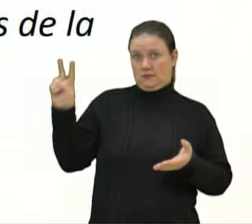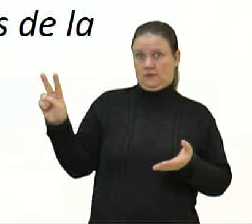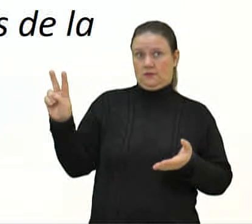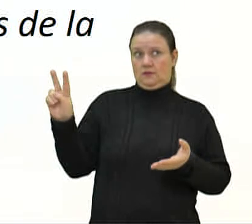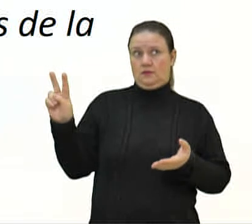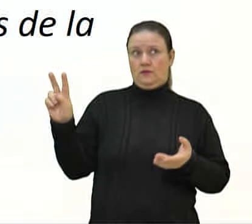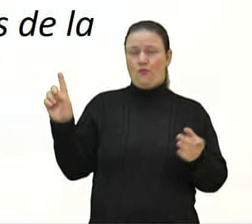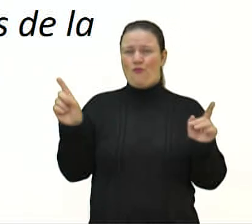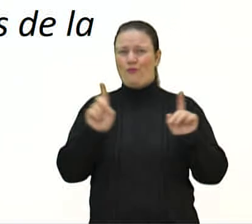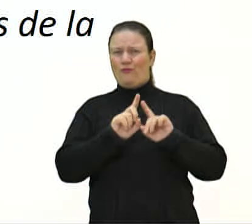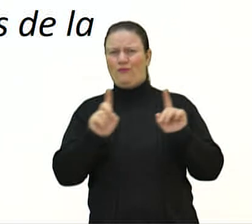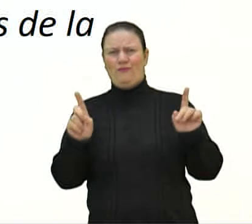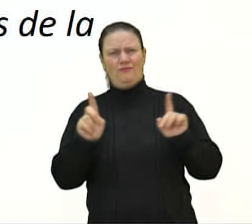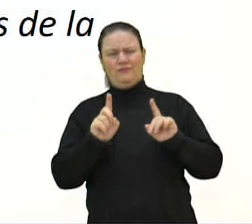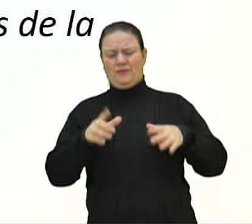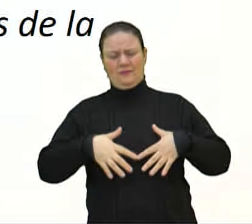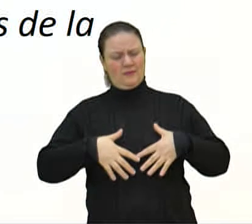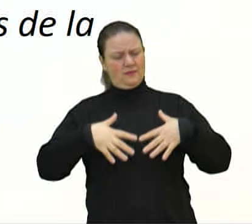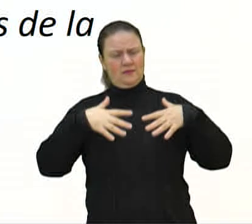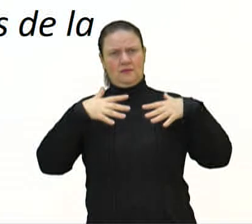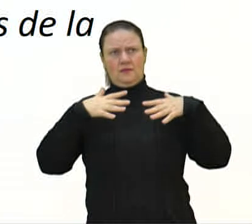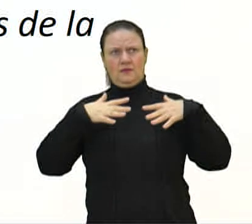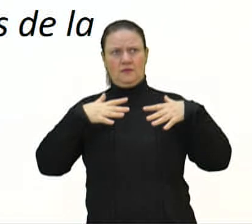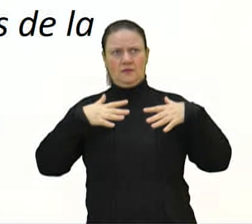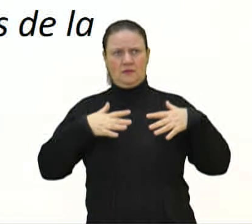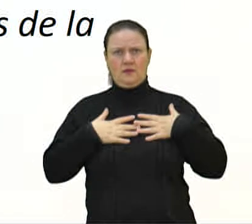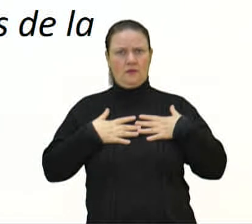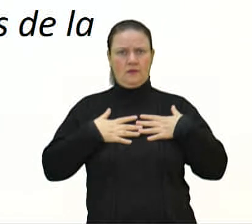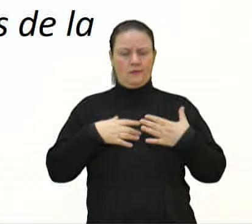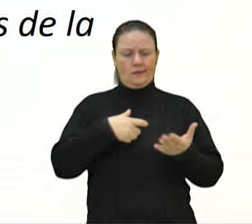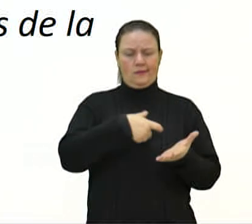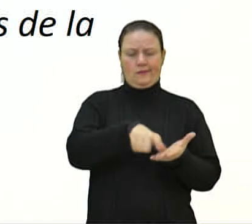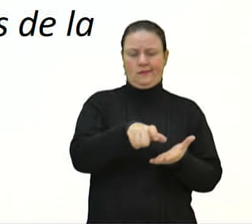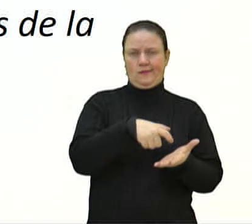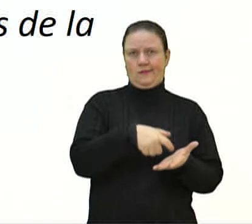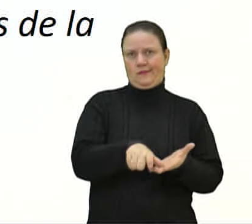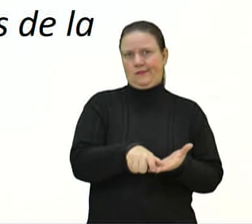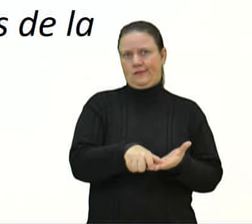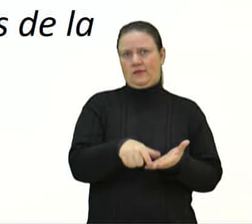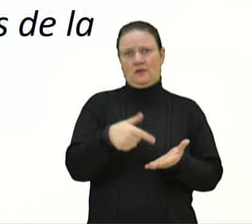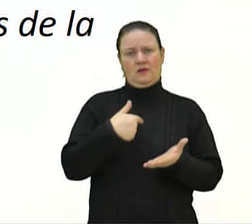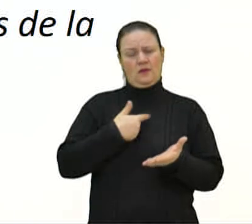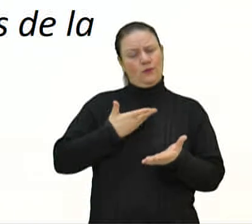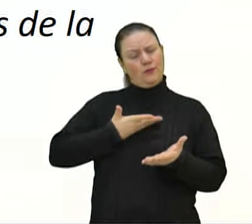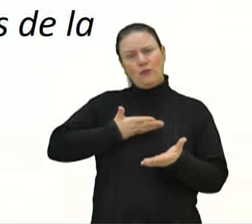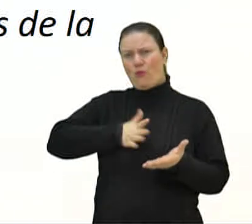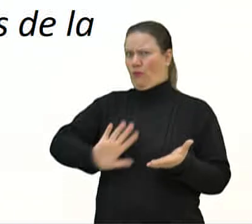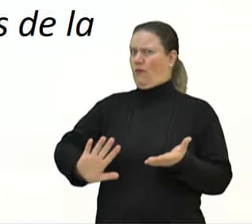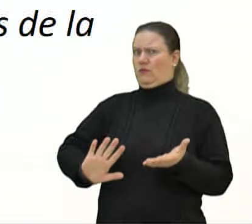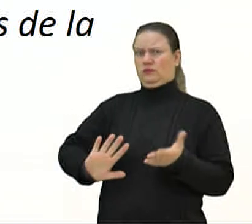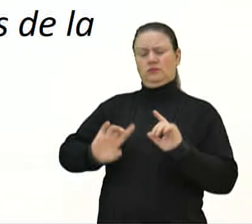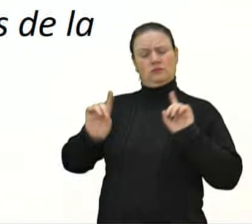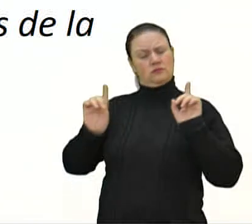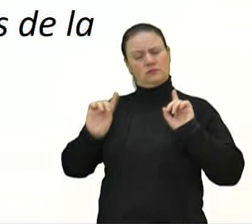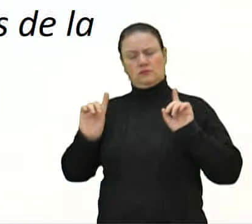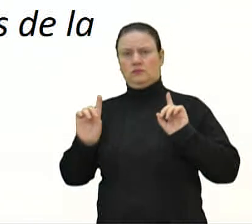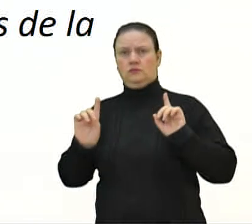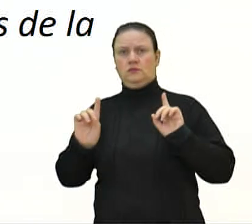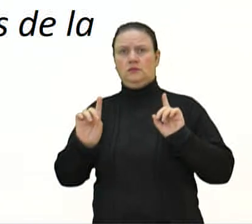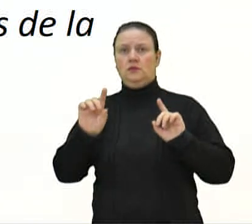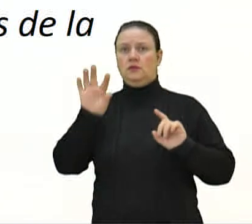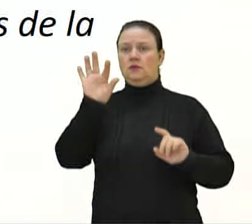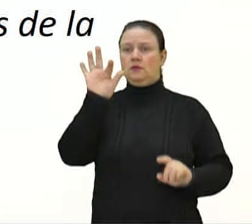me agrada comprar com tarjeta de crédito. Eu não gosto de comprar com cartão de crédito.